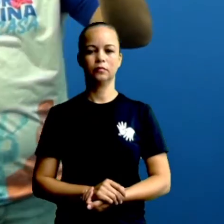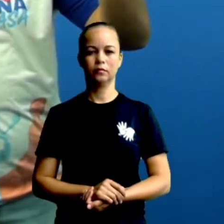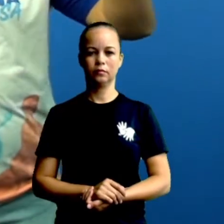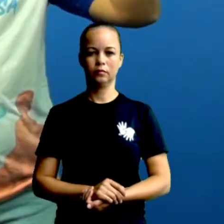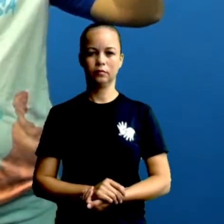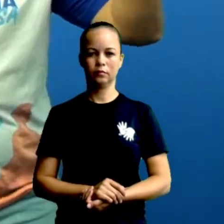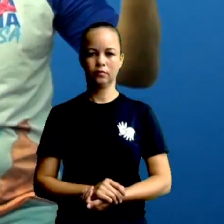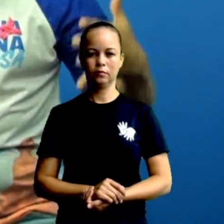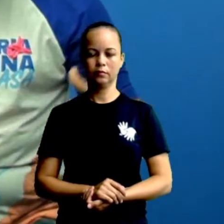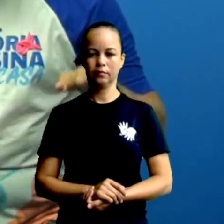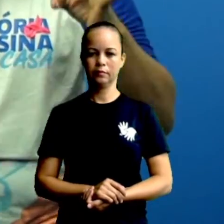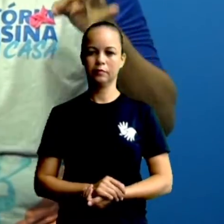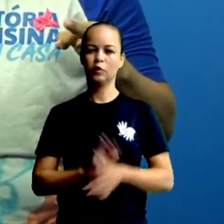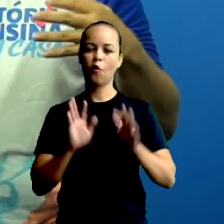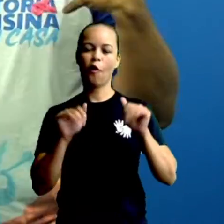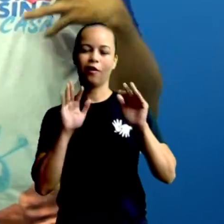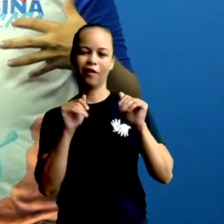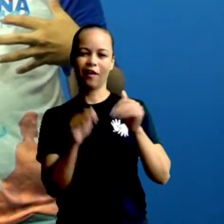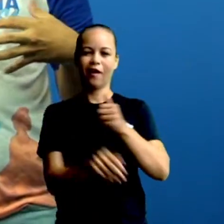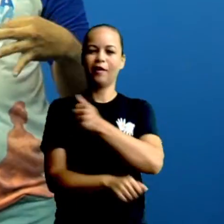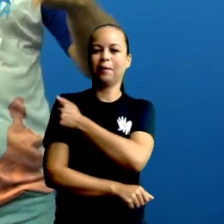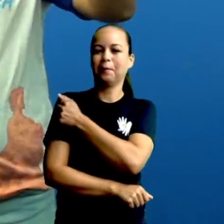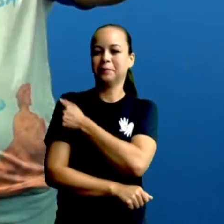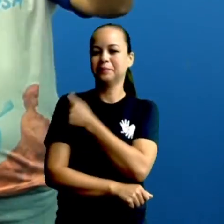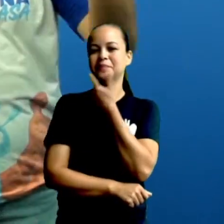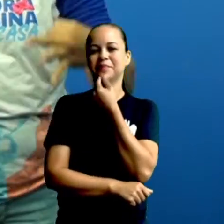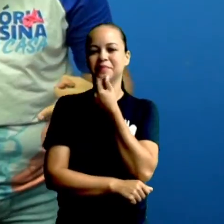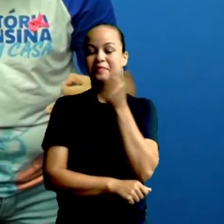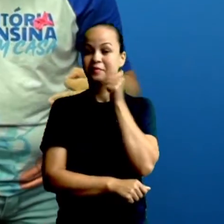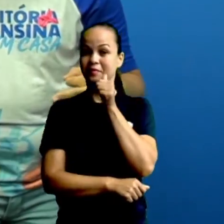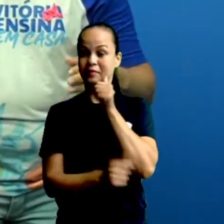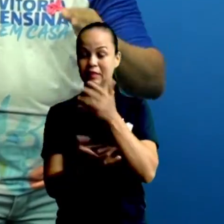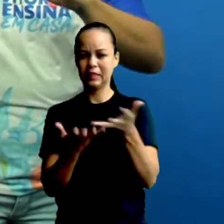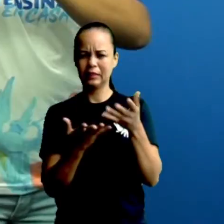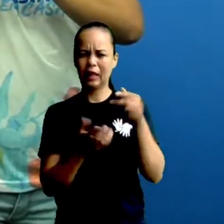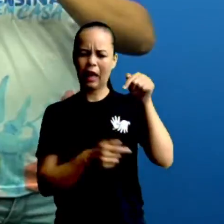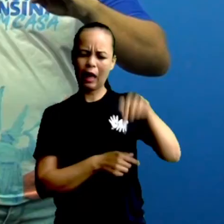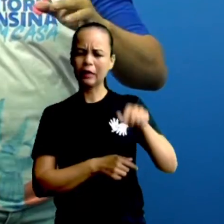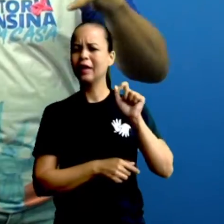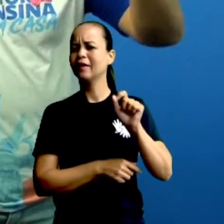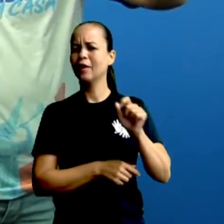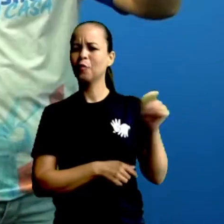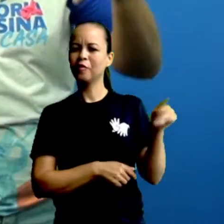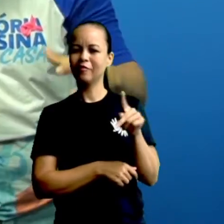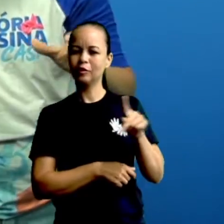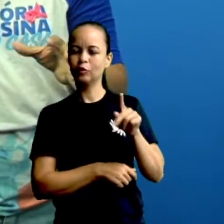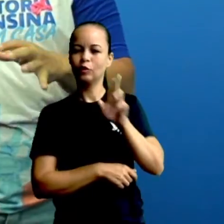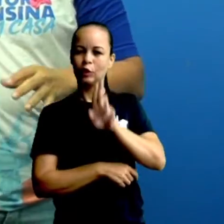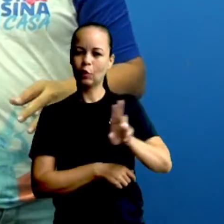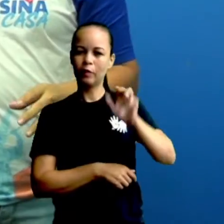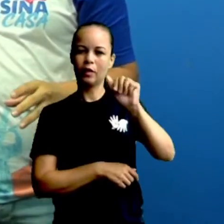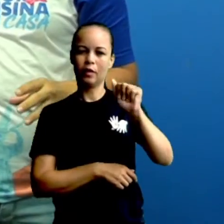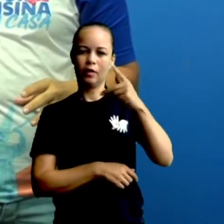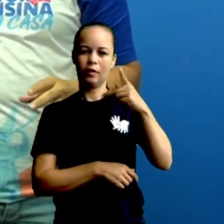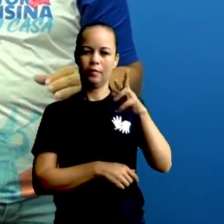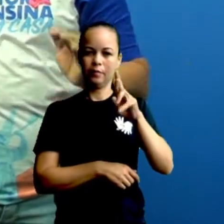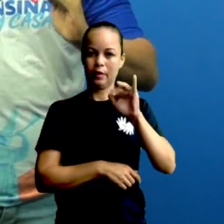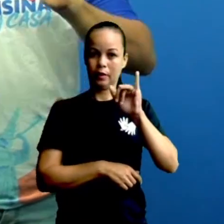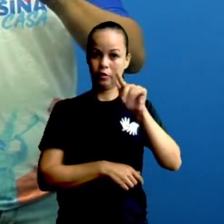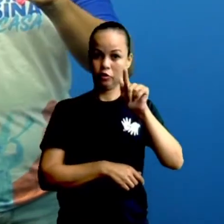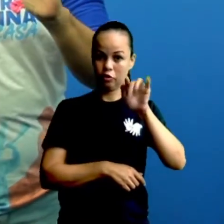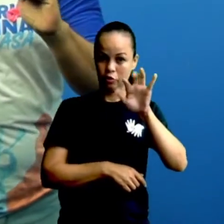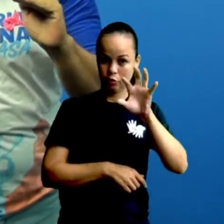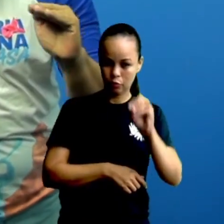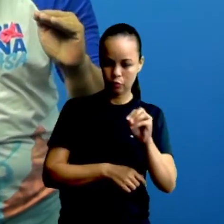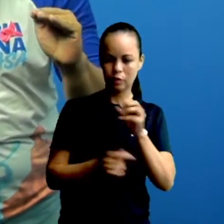Salve, salve, aluna e aluno. Quem é que está aqui na área? Tio Aprígio. Já pedindo a você para que se liga nessas informações que vão vir agora.